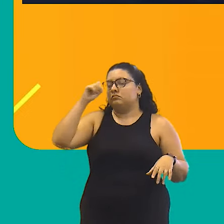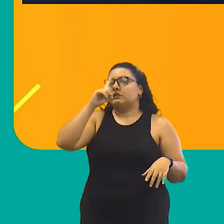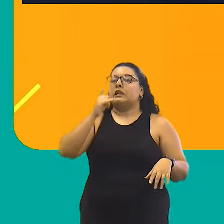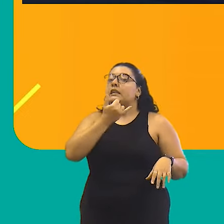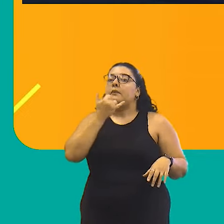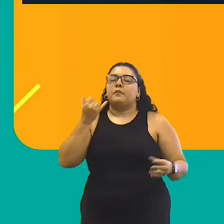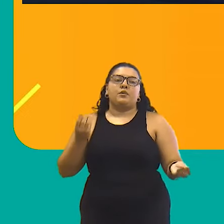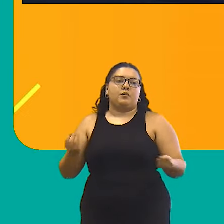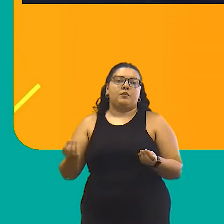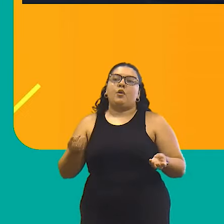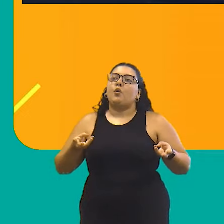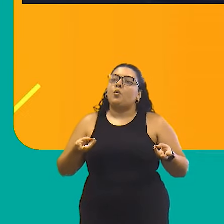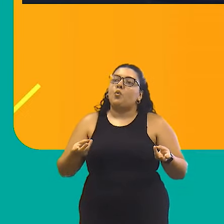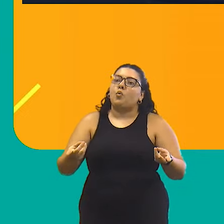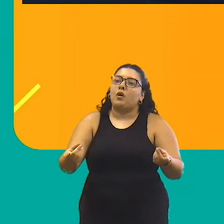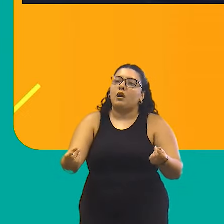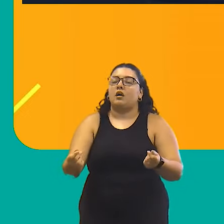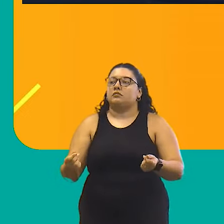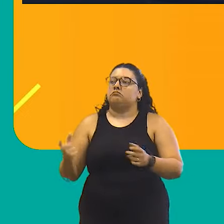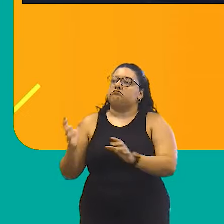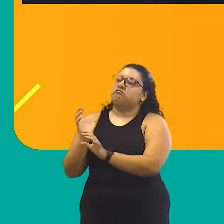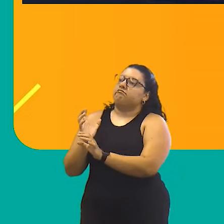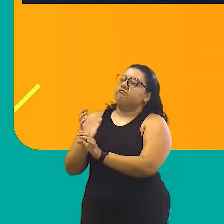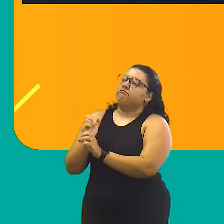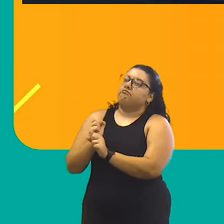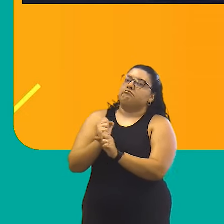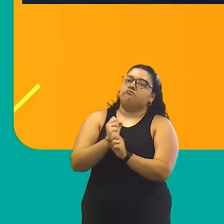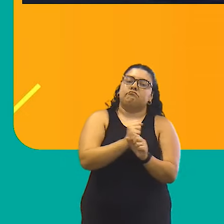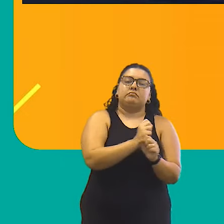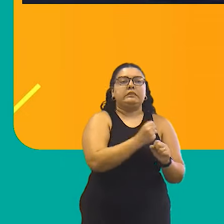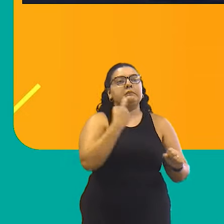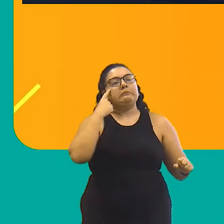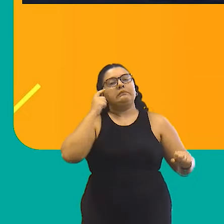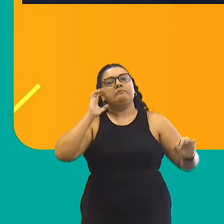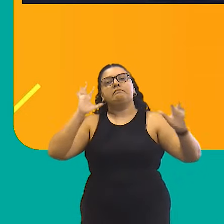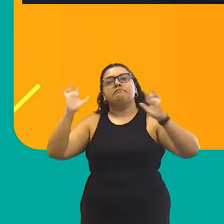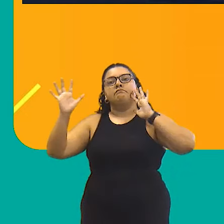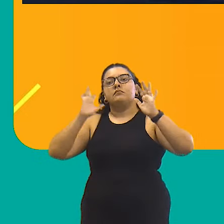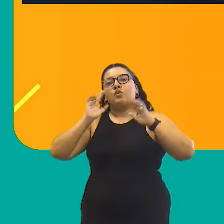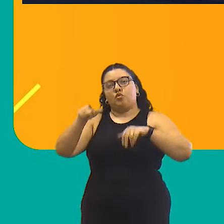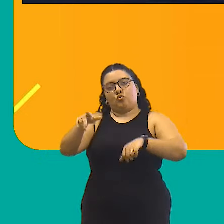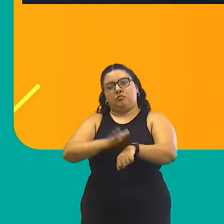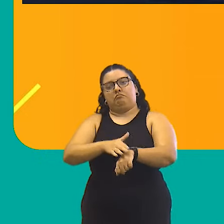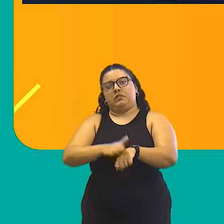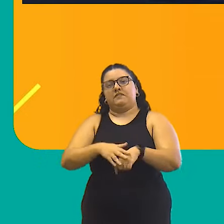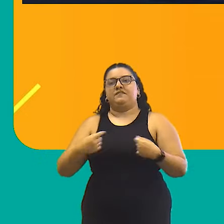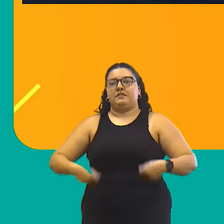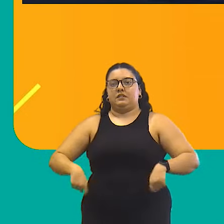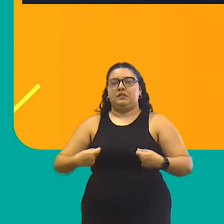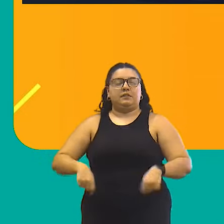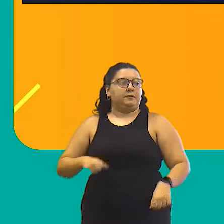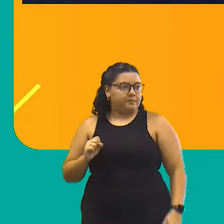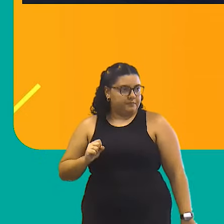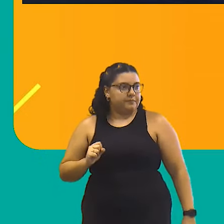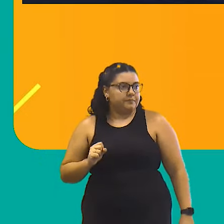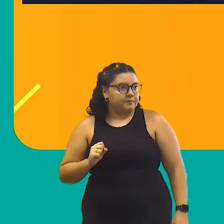depende da quantidade de operações de pensamento que você precisa